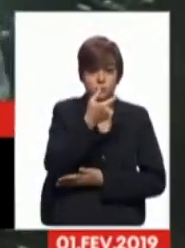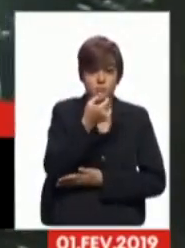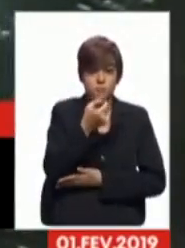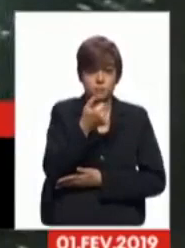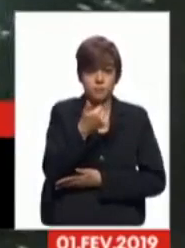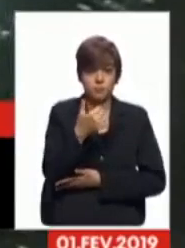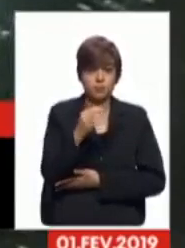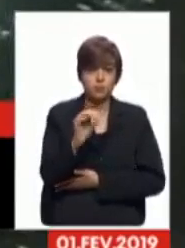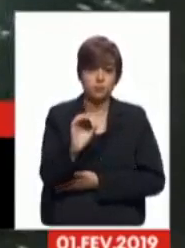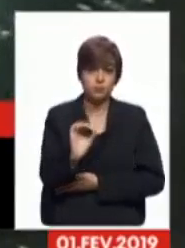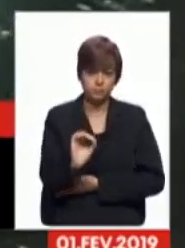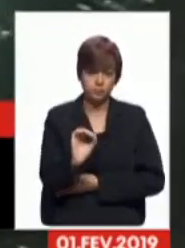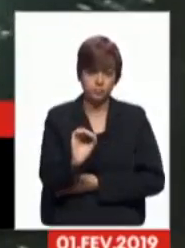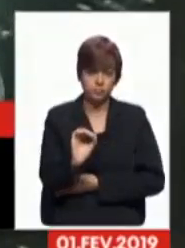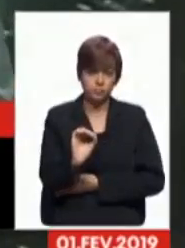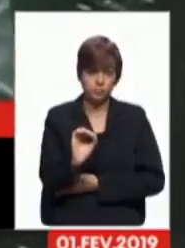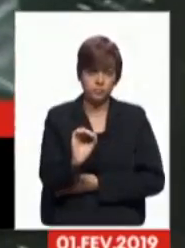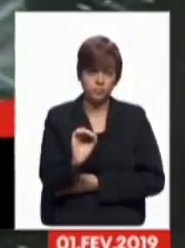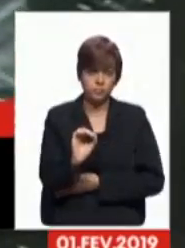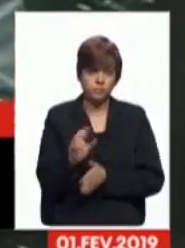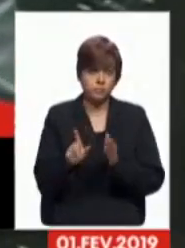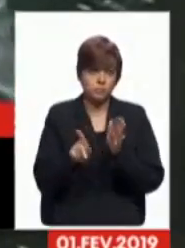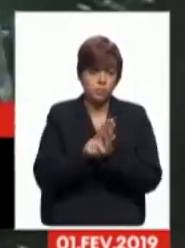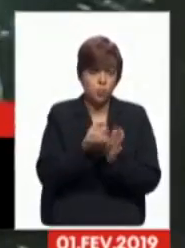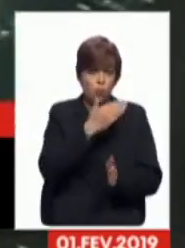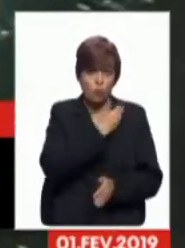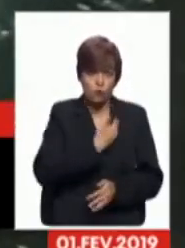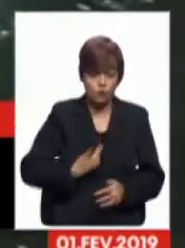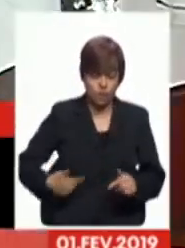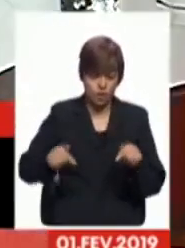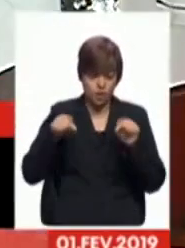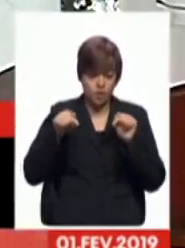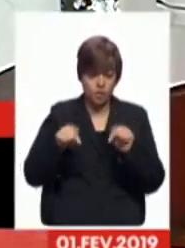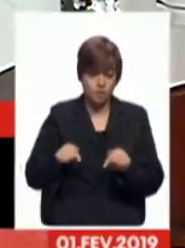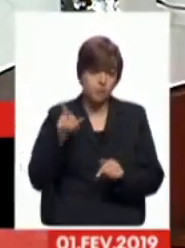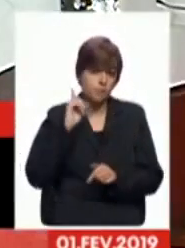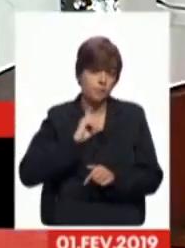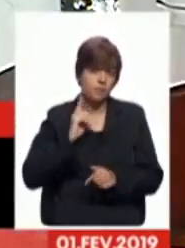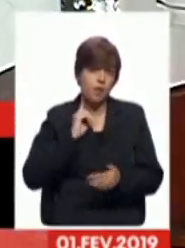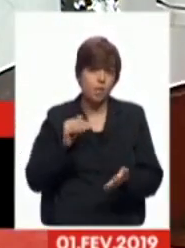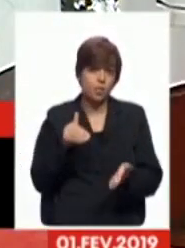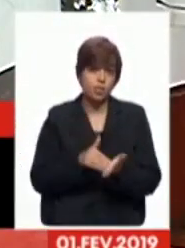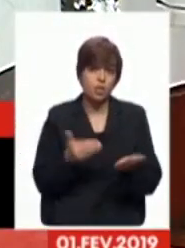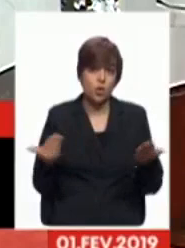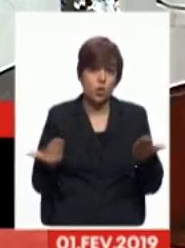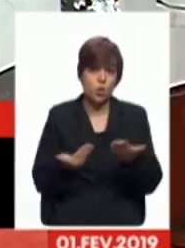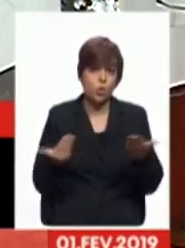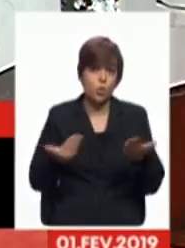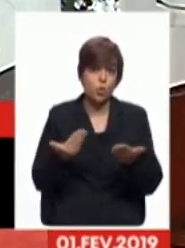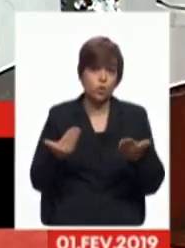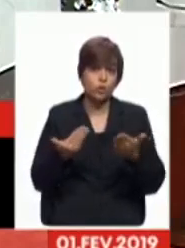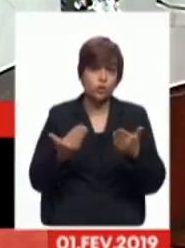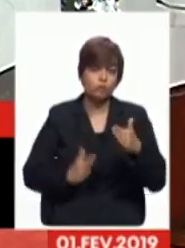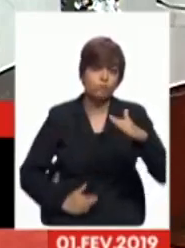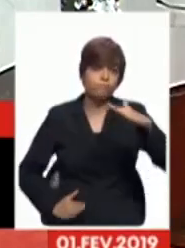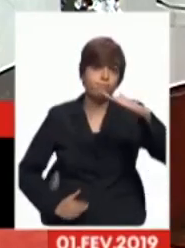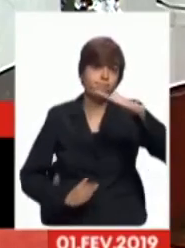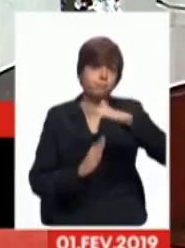as despesas com pessoal no governo de Minas Gerais excedem o limite